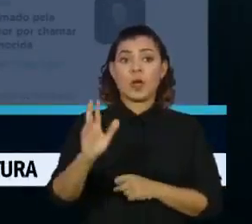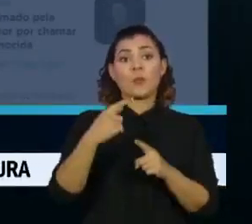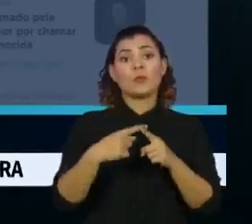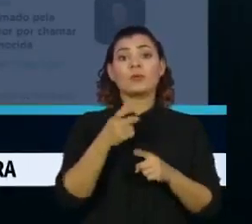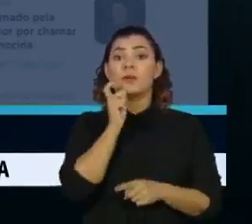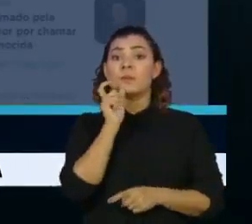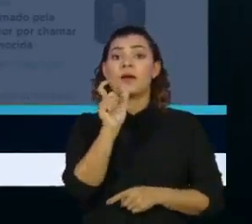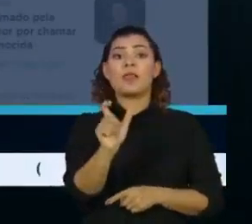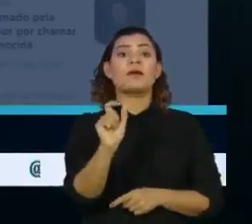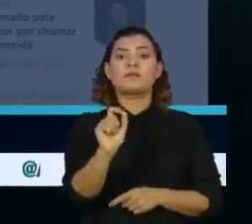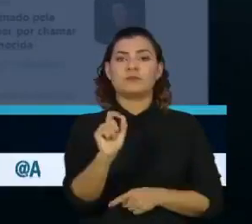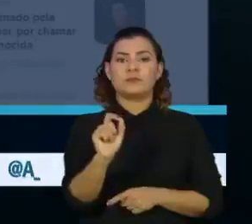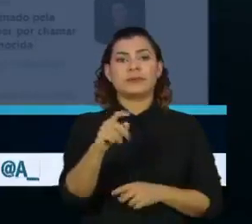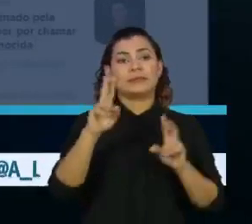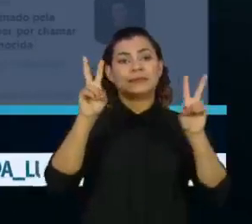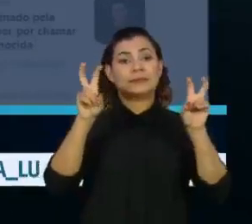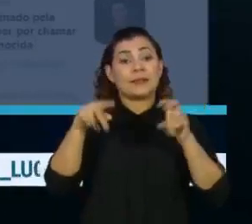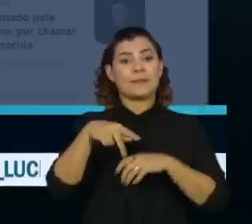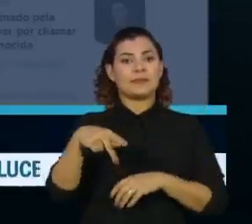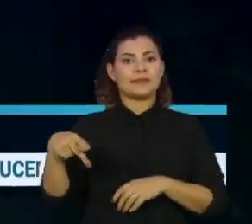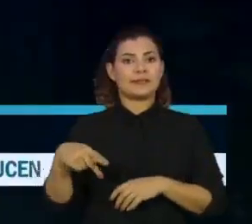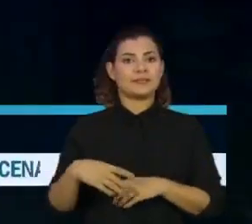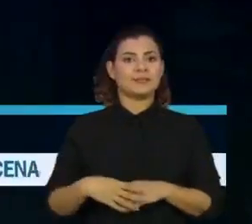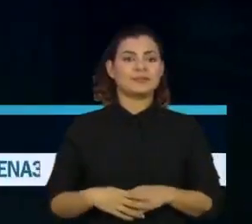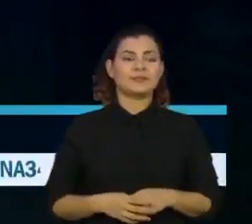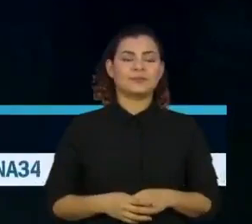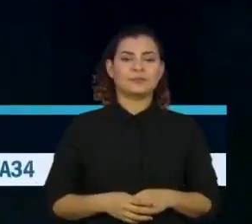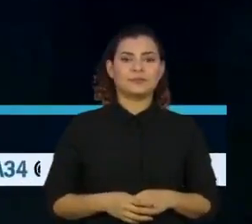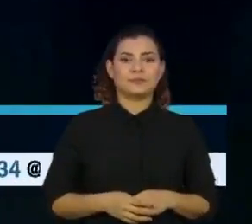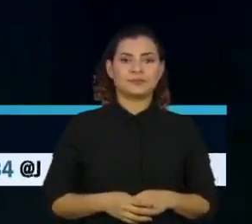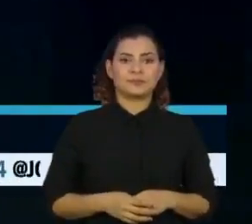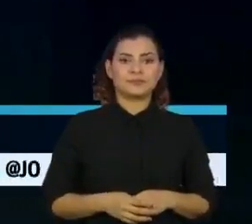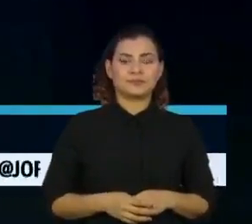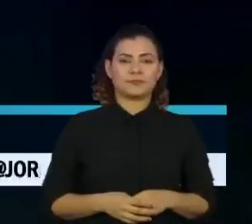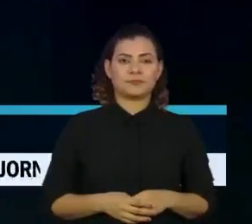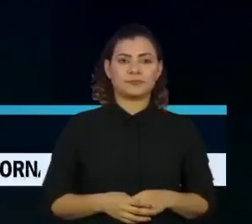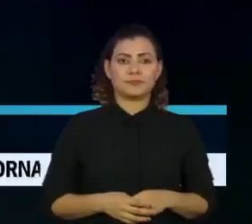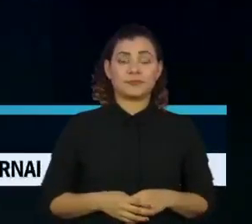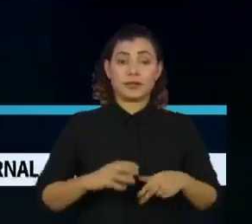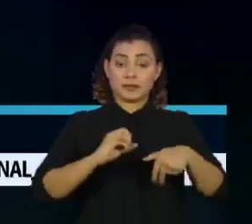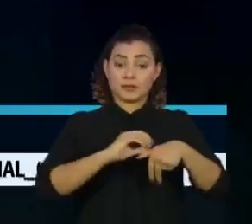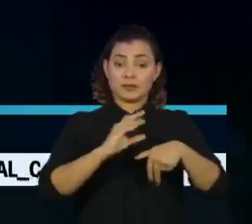usado a palavra ao falar do presidente da República. A produção do Jornal